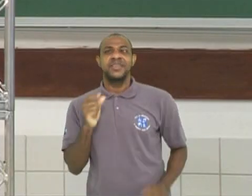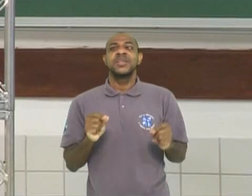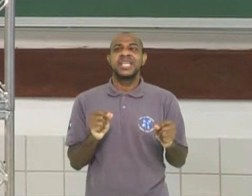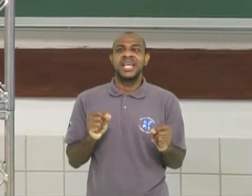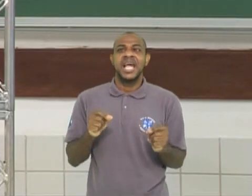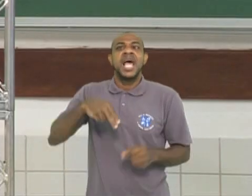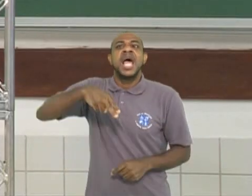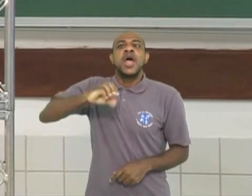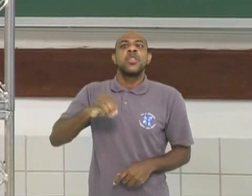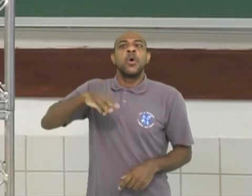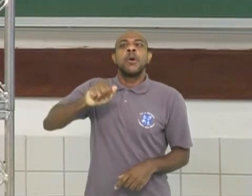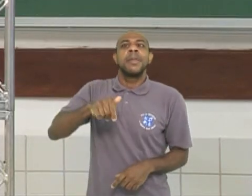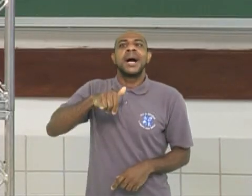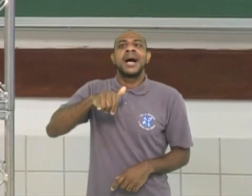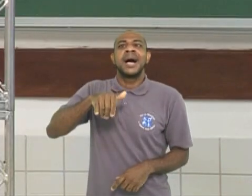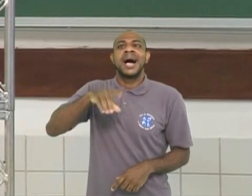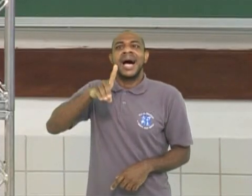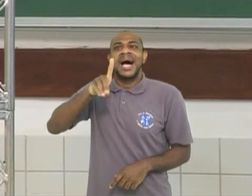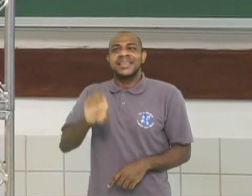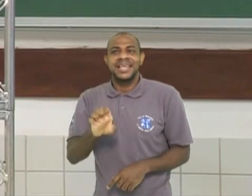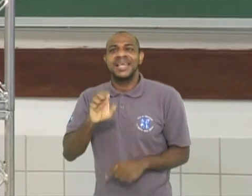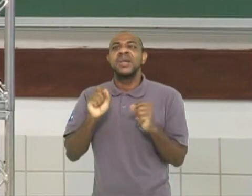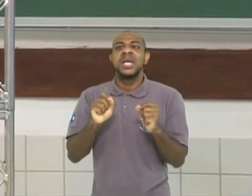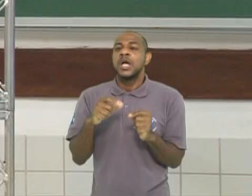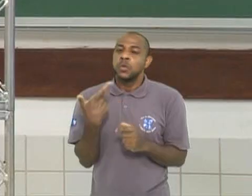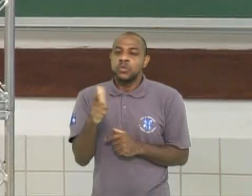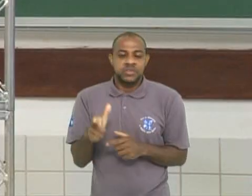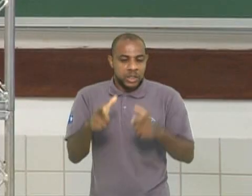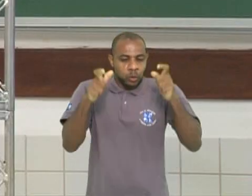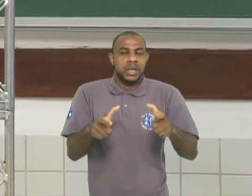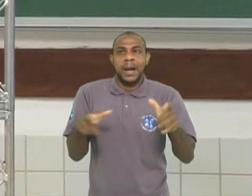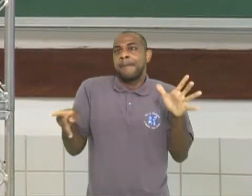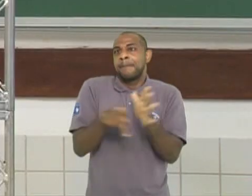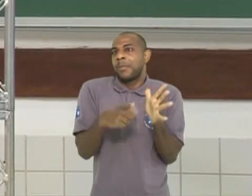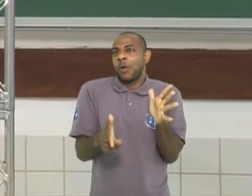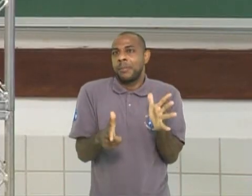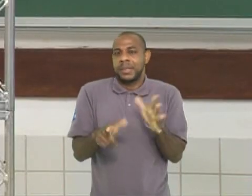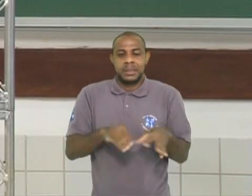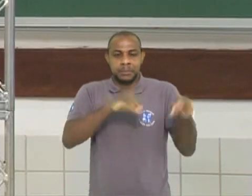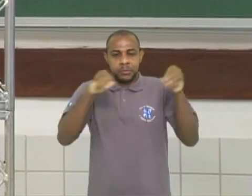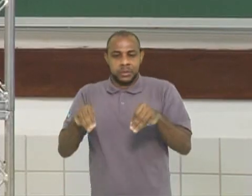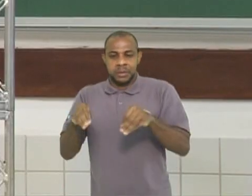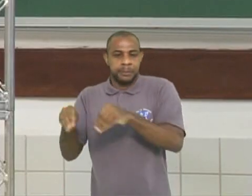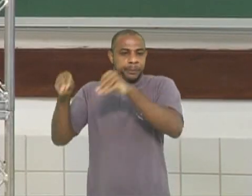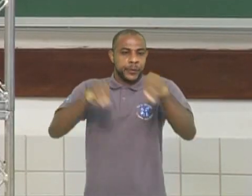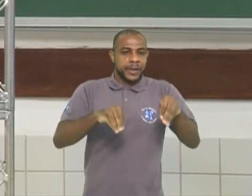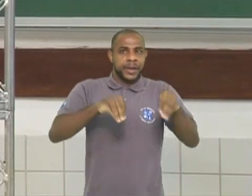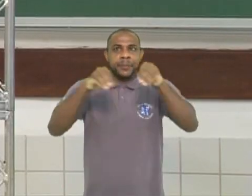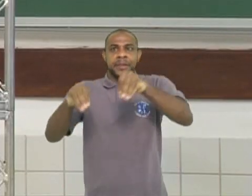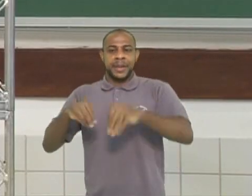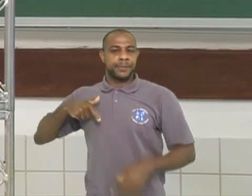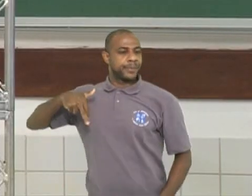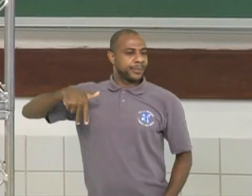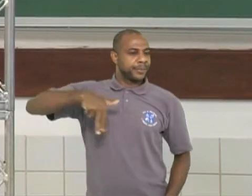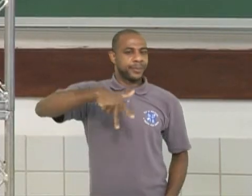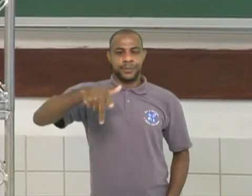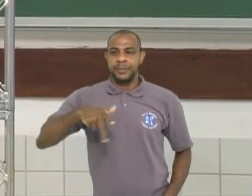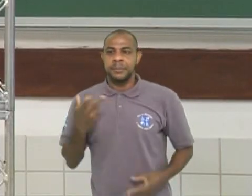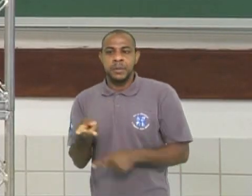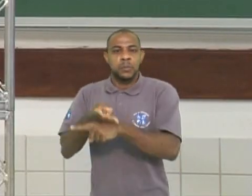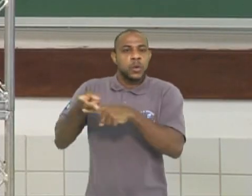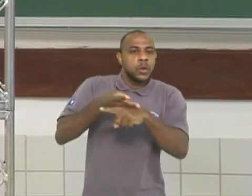nômade. O homem, ele não se fixava em um determinado lugar. Ele estava constantemente em busca